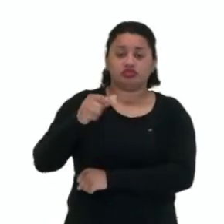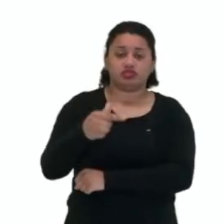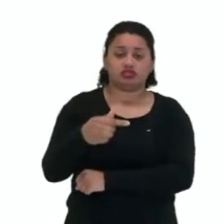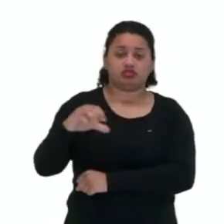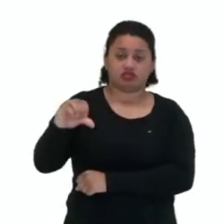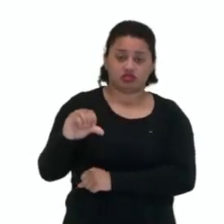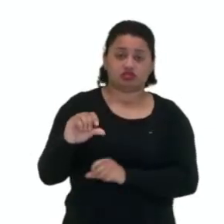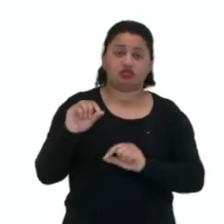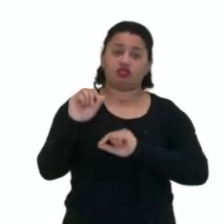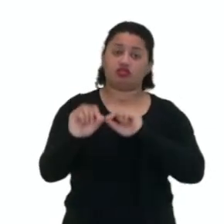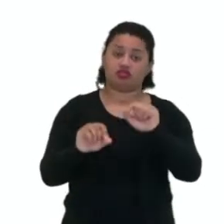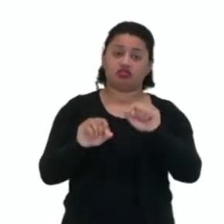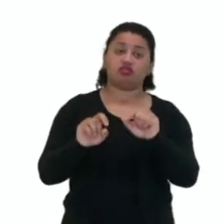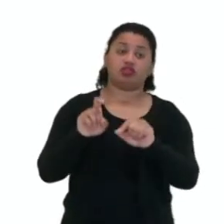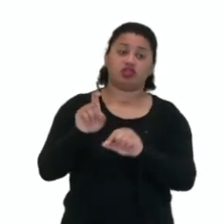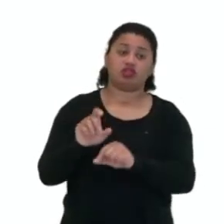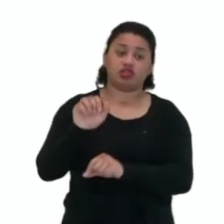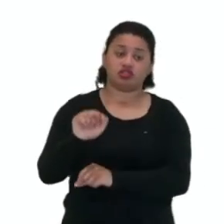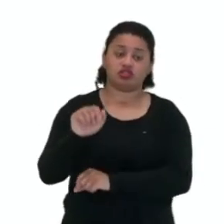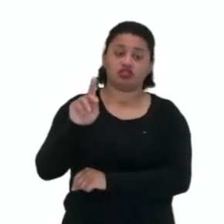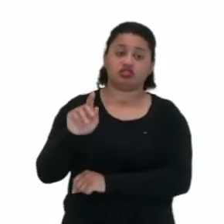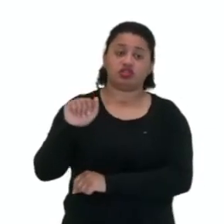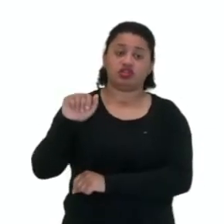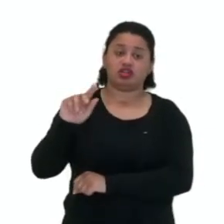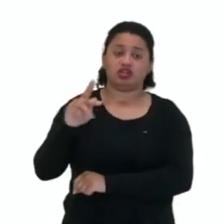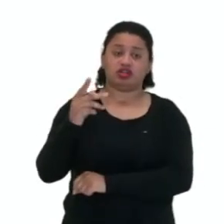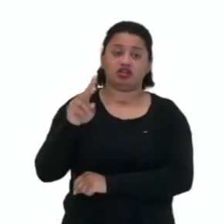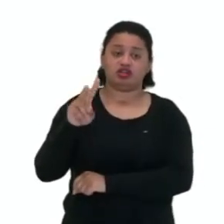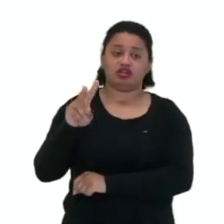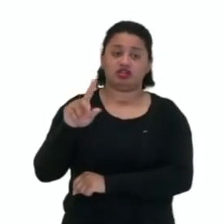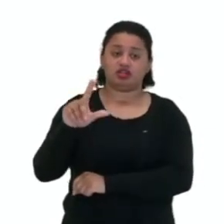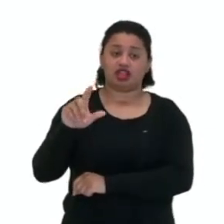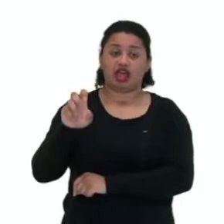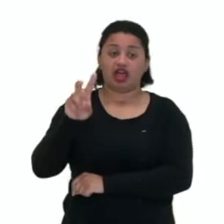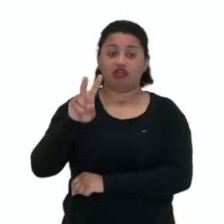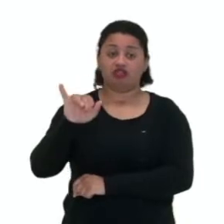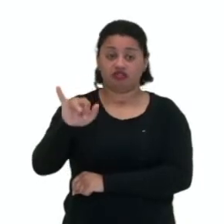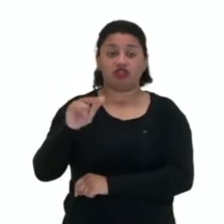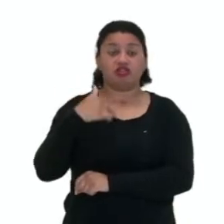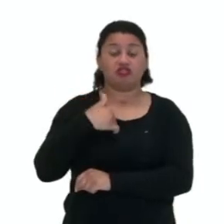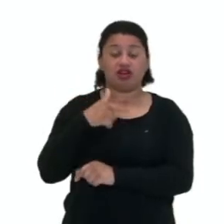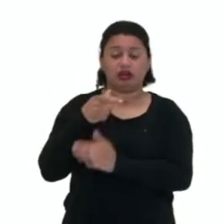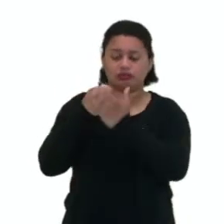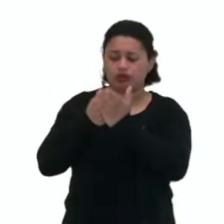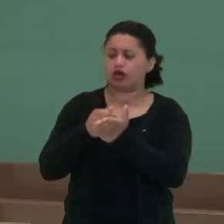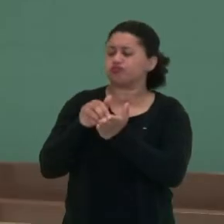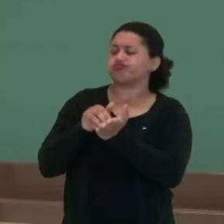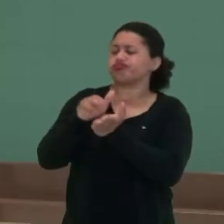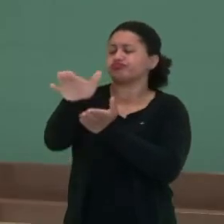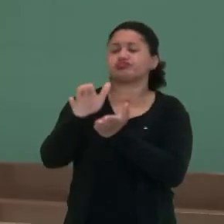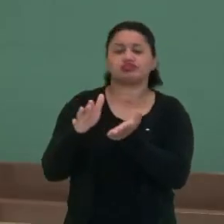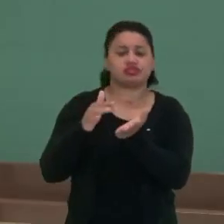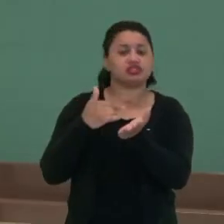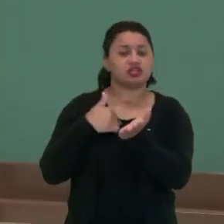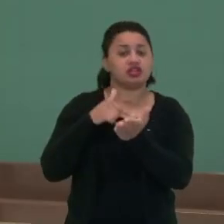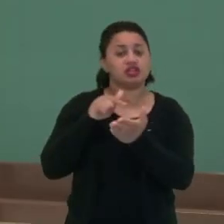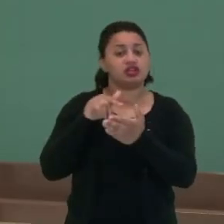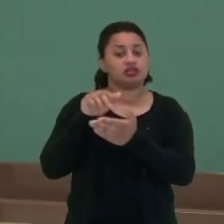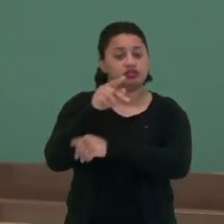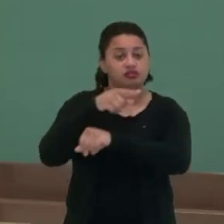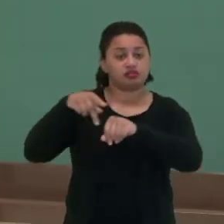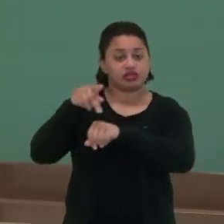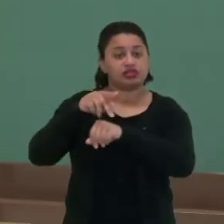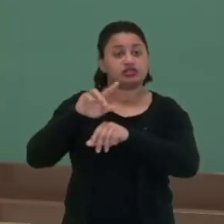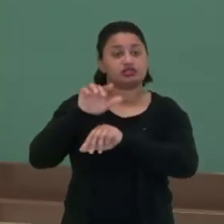1979 o Shah Pahlavi foi obrigado a deixar o Irã. Então essas mudanças todas